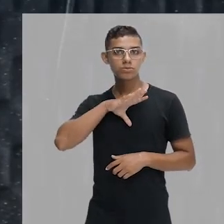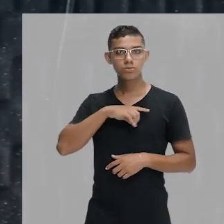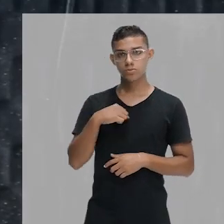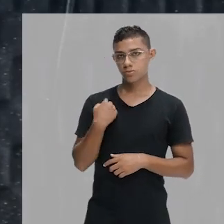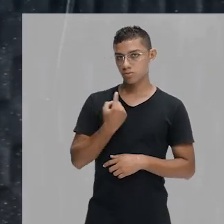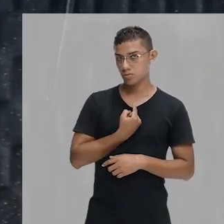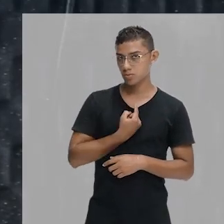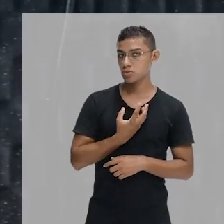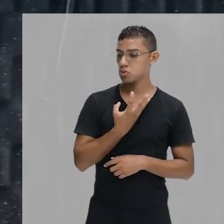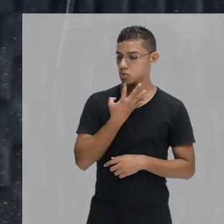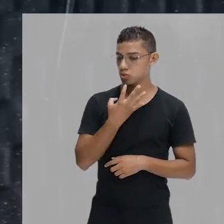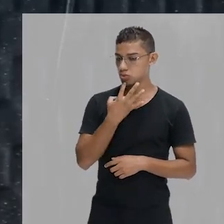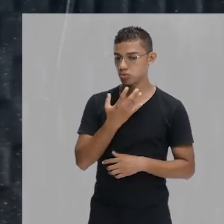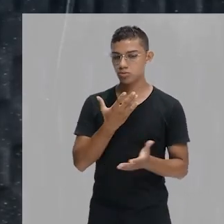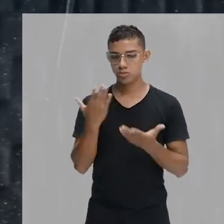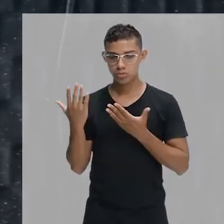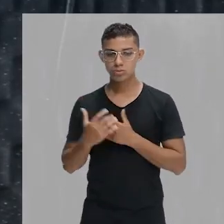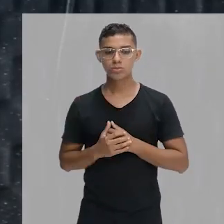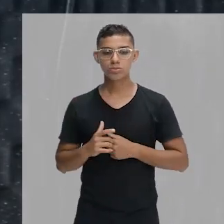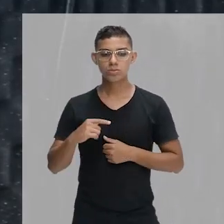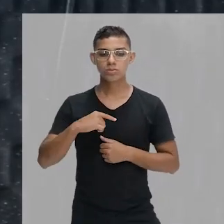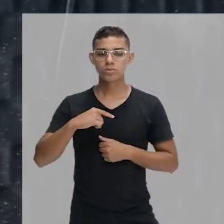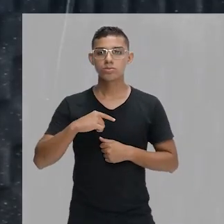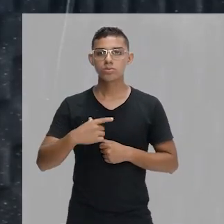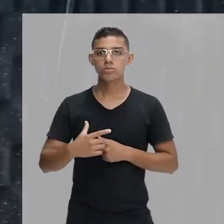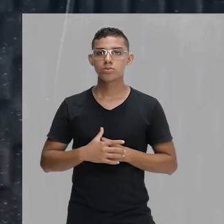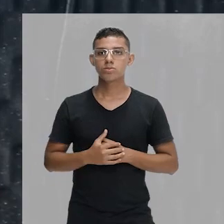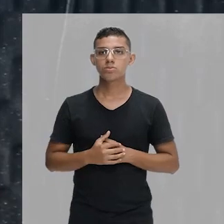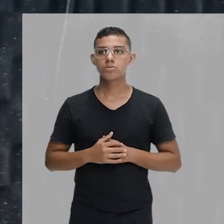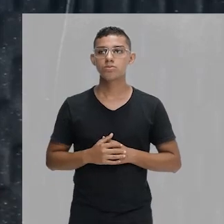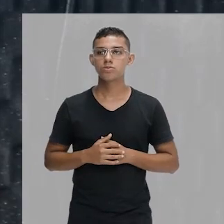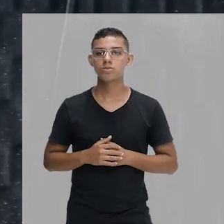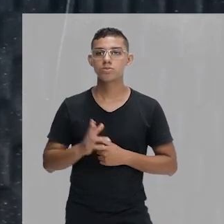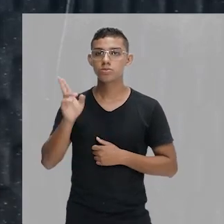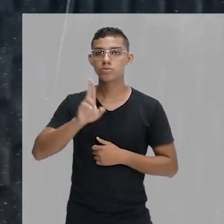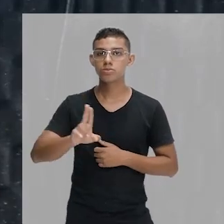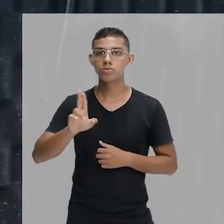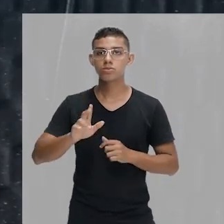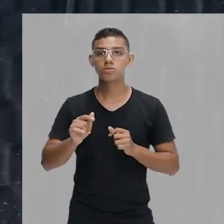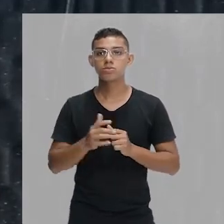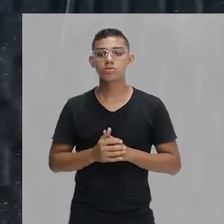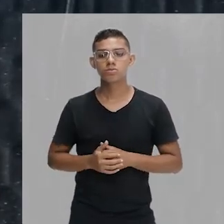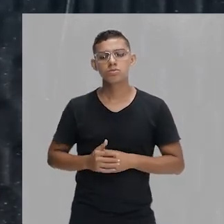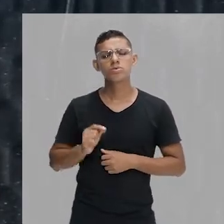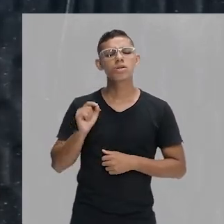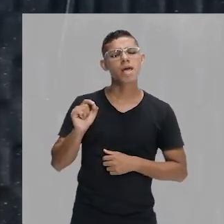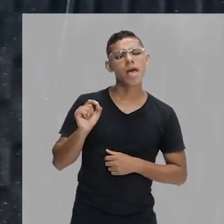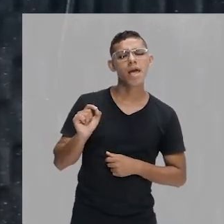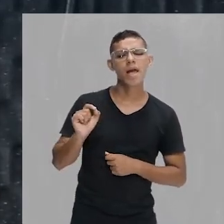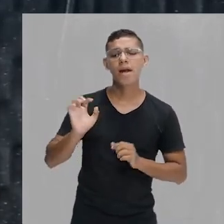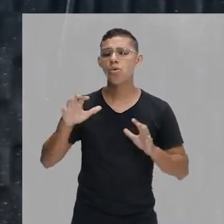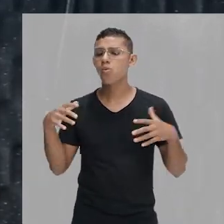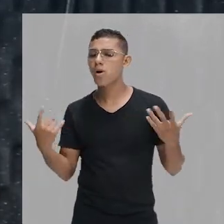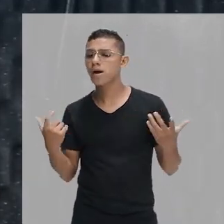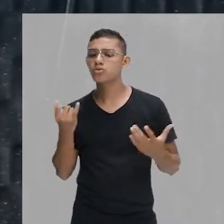reconhecemos o subjuntivo por aquelas partículas que nós utilizamos antes, que, quando, se, né?